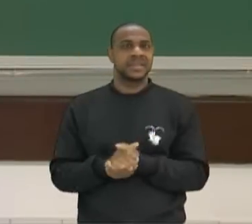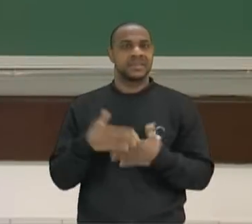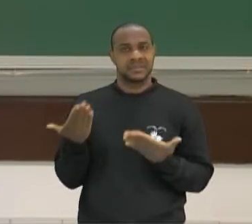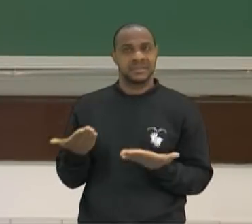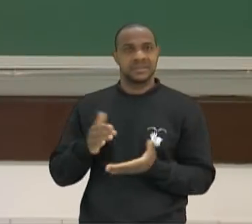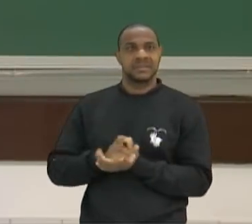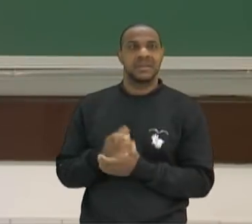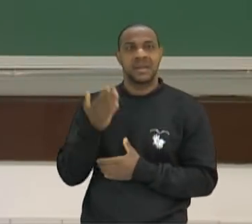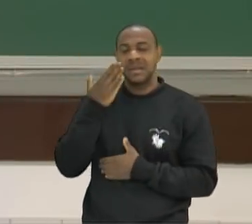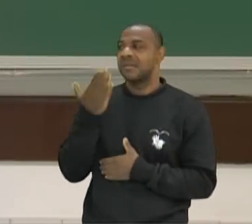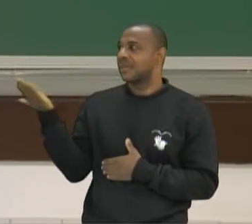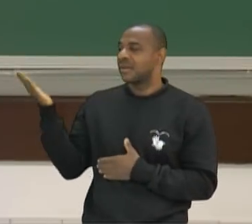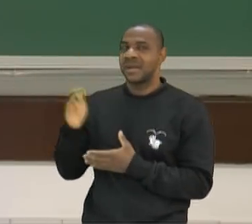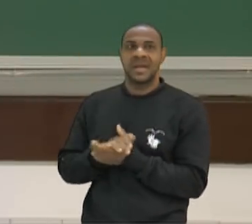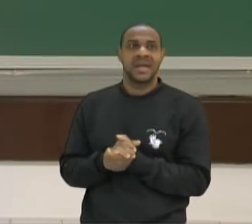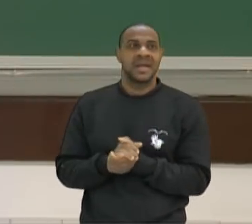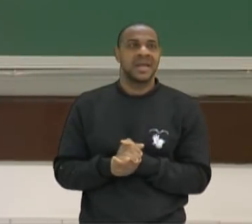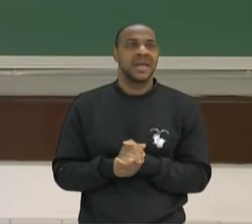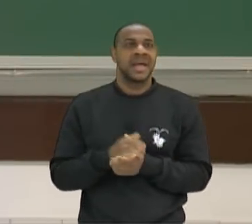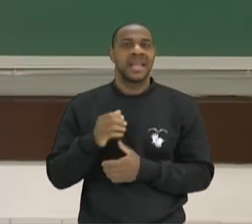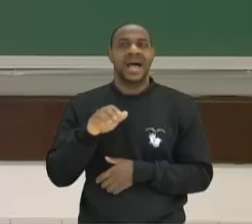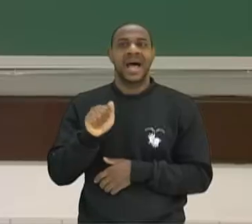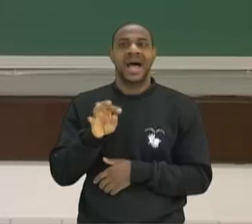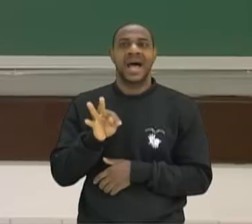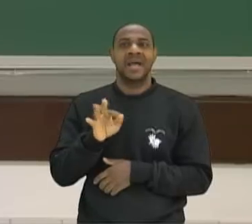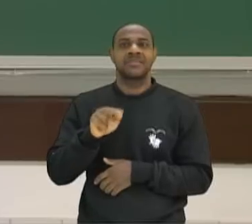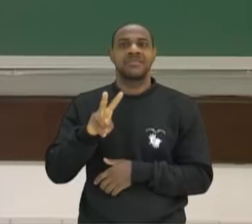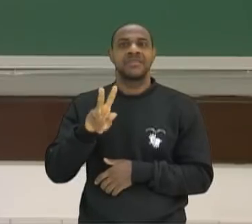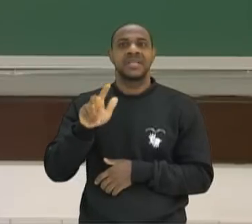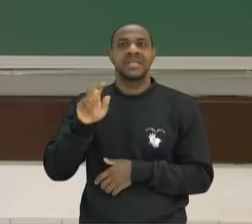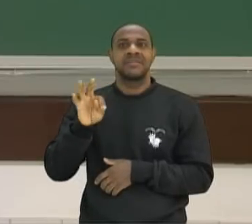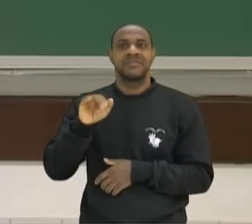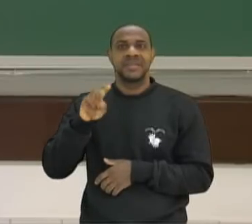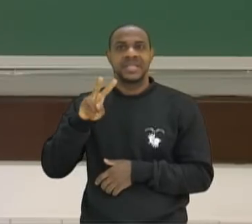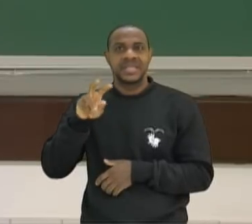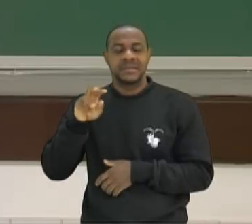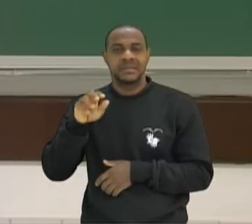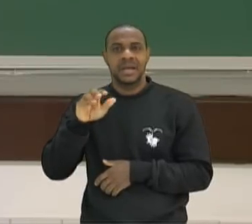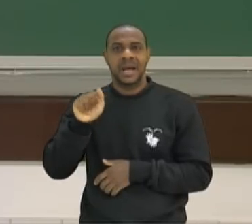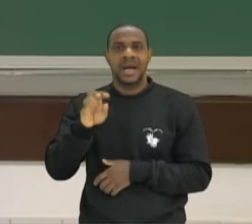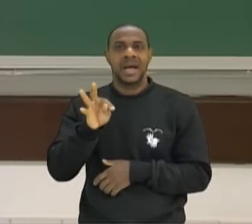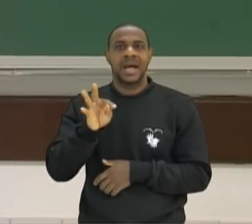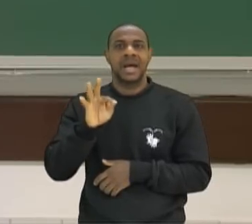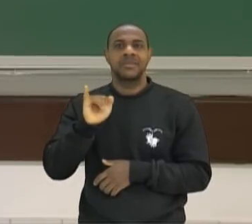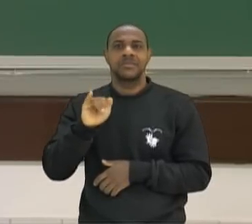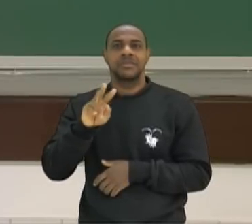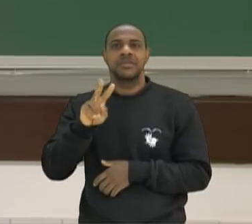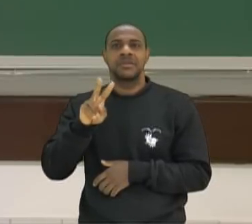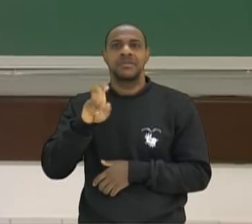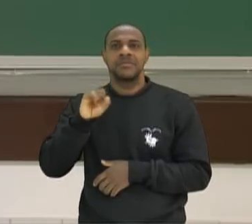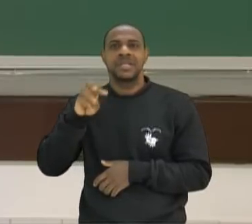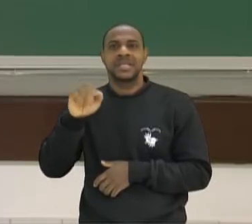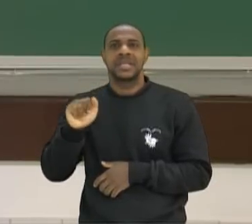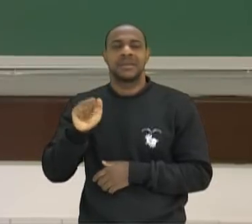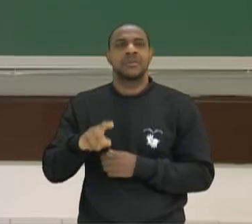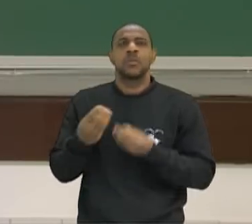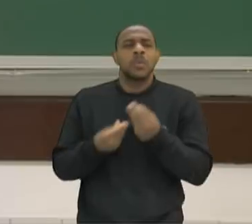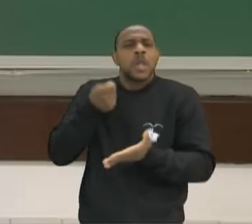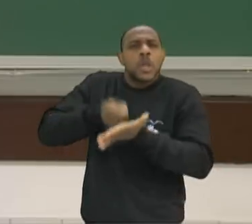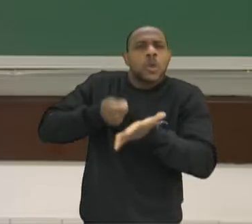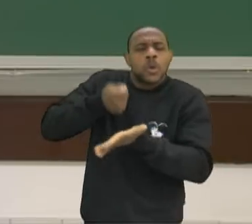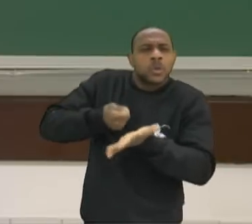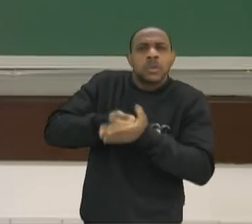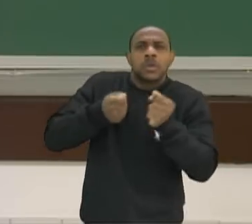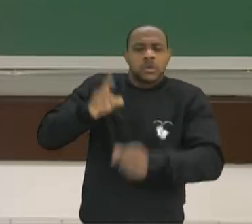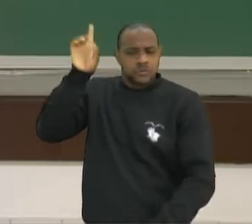uma ativista do Paquistão. E qual que é a luta dela, né? Seria o quê? Quanto